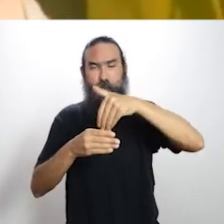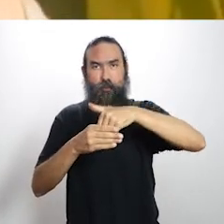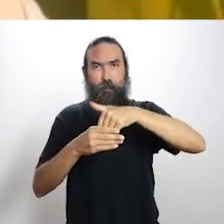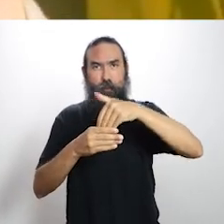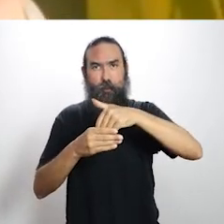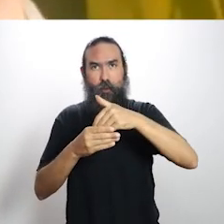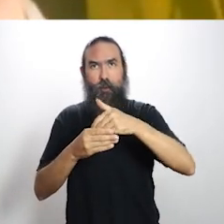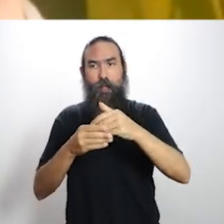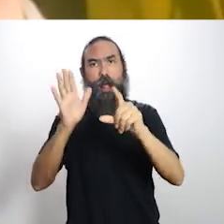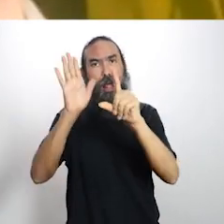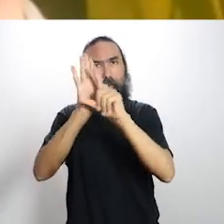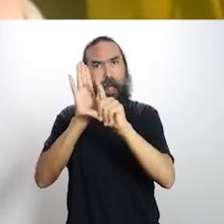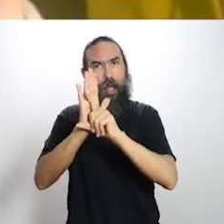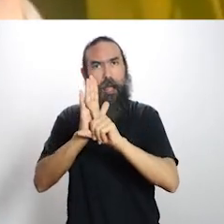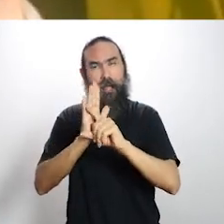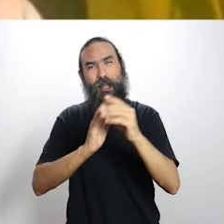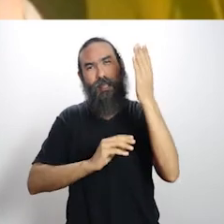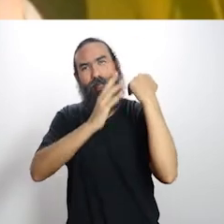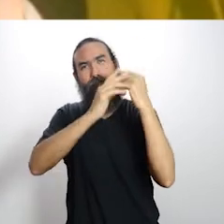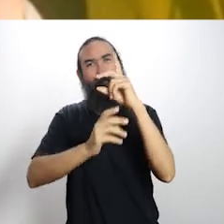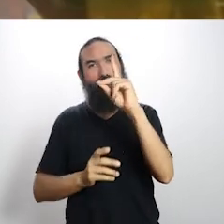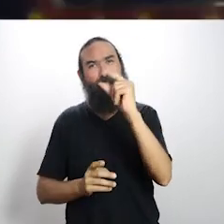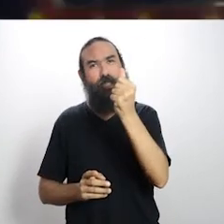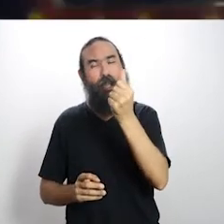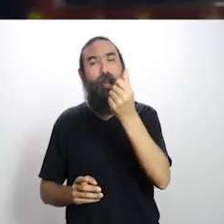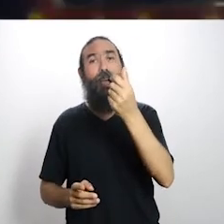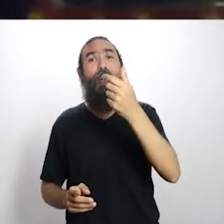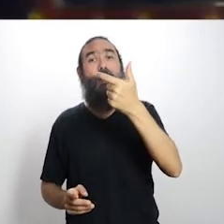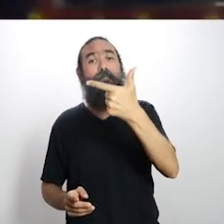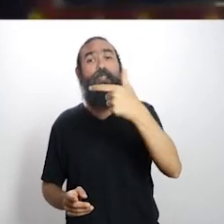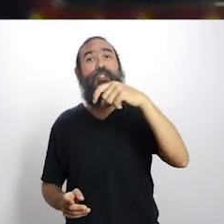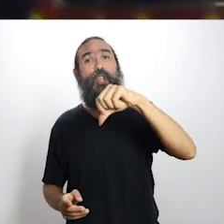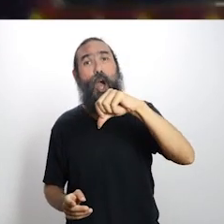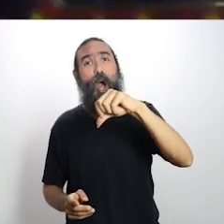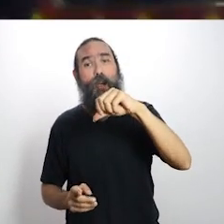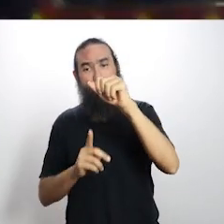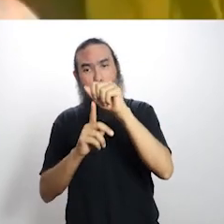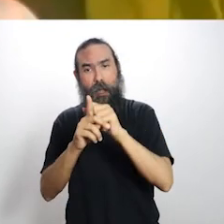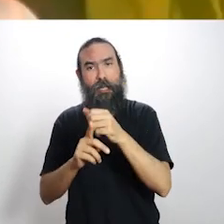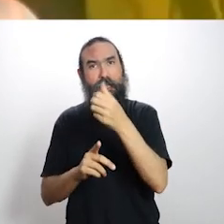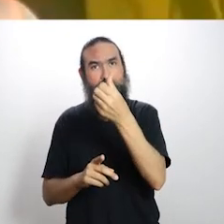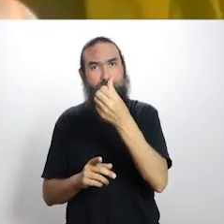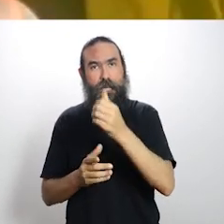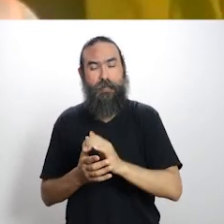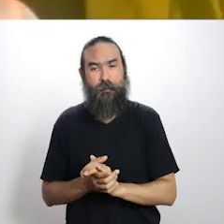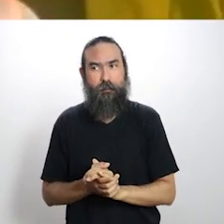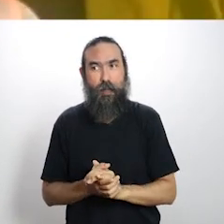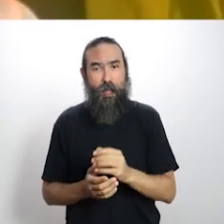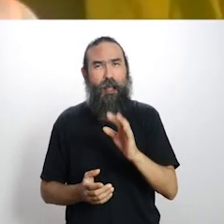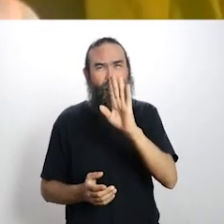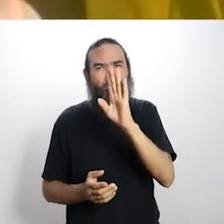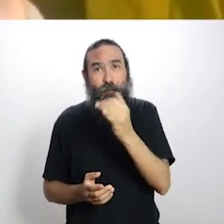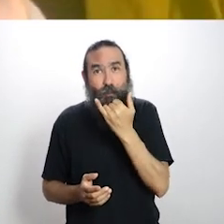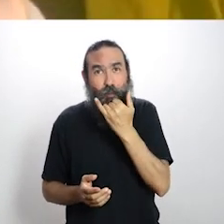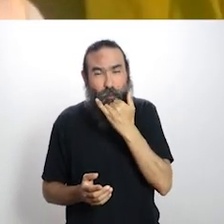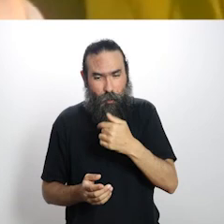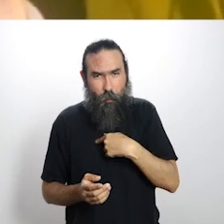a gente tem um cadastro que é do governo do Ministério da Cultura